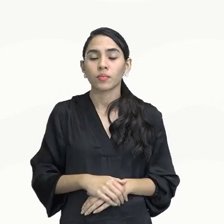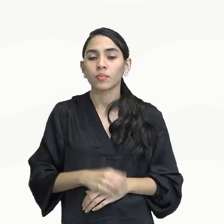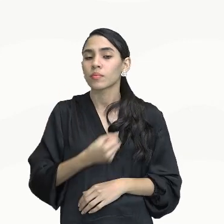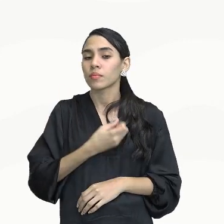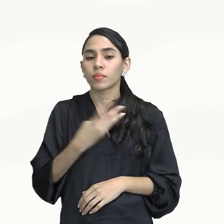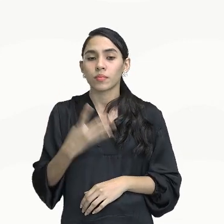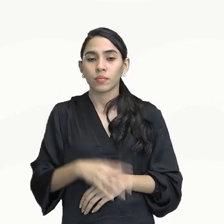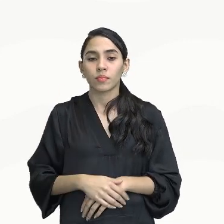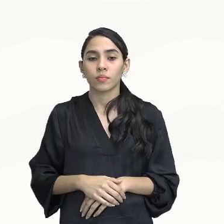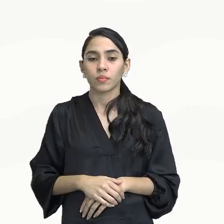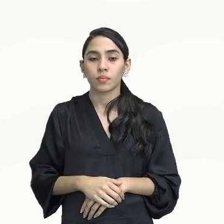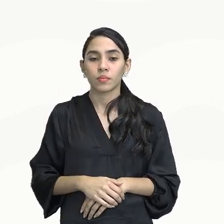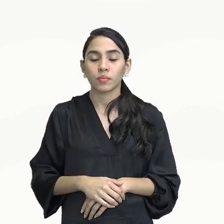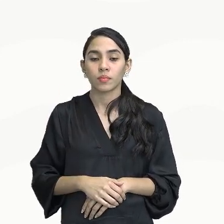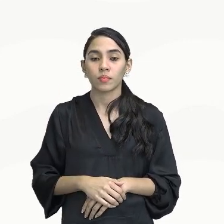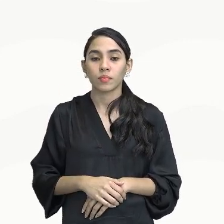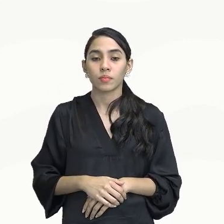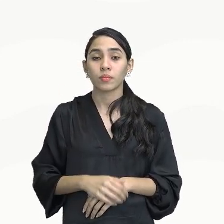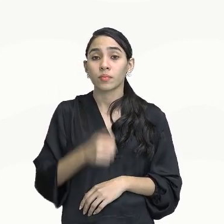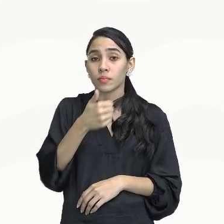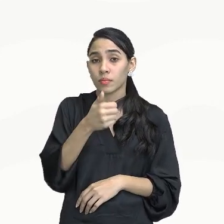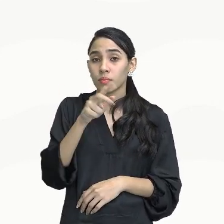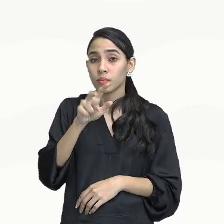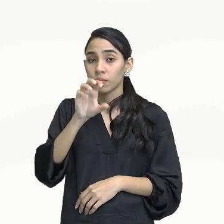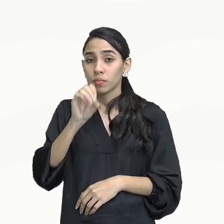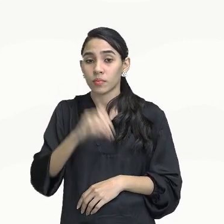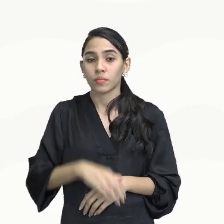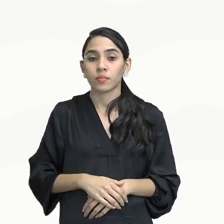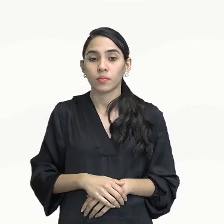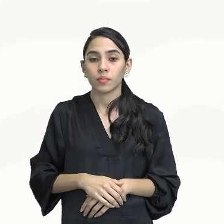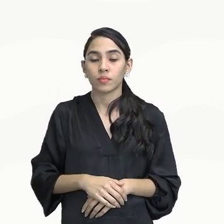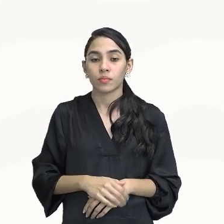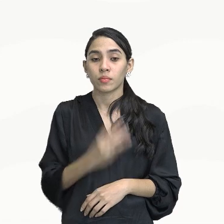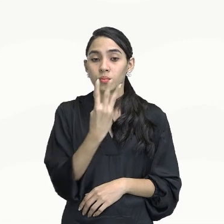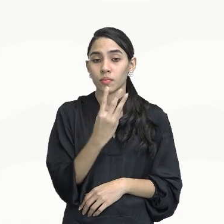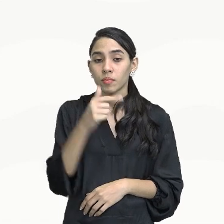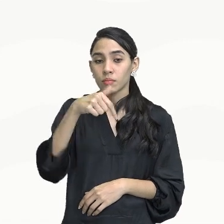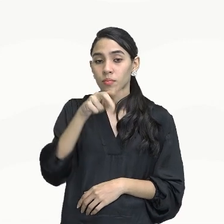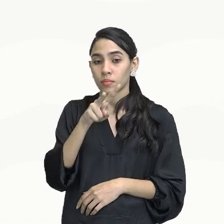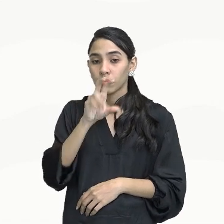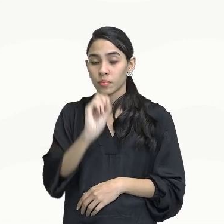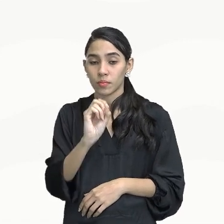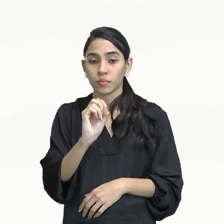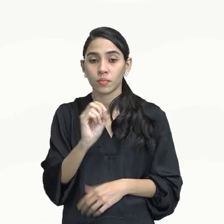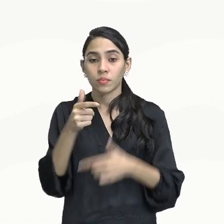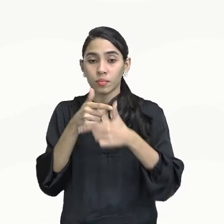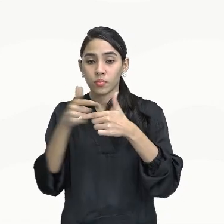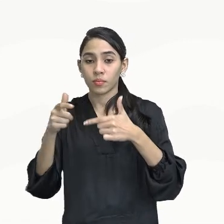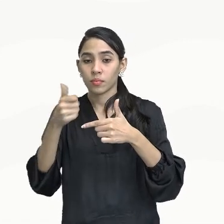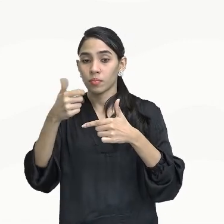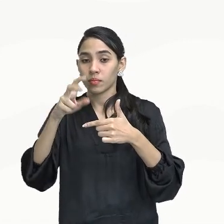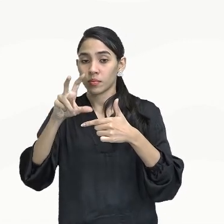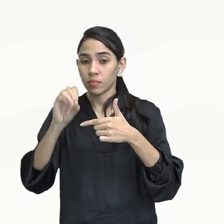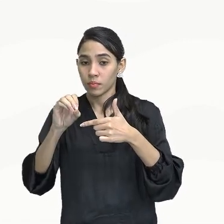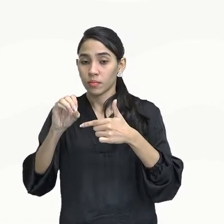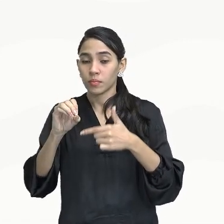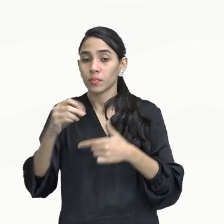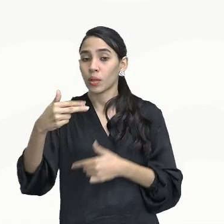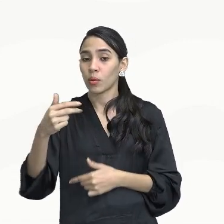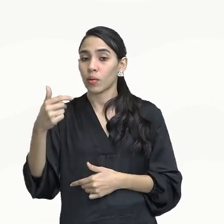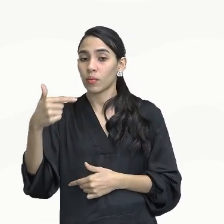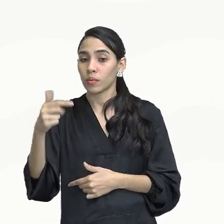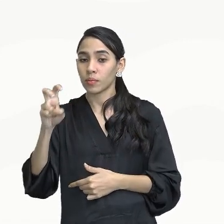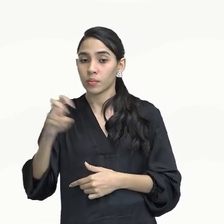quanto? Simplifico por 150. Então, 3.750 dividido por 150 dá